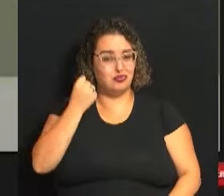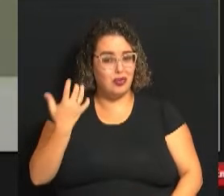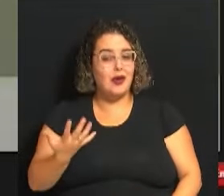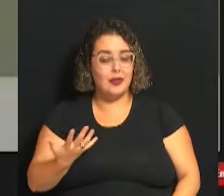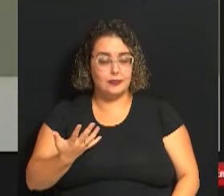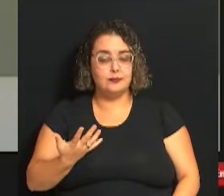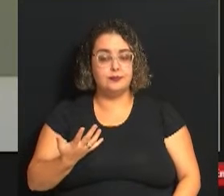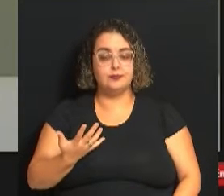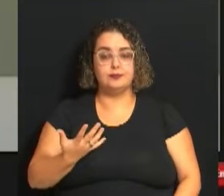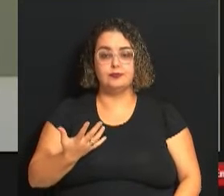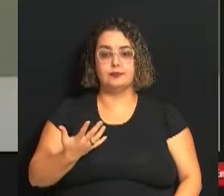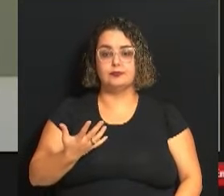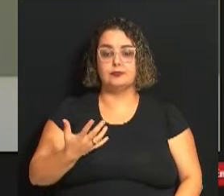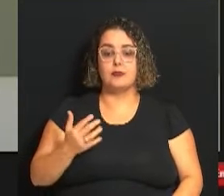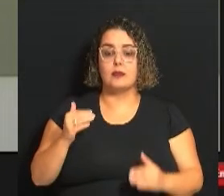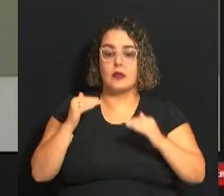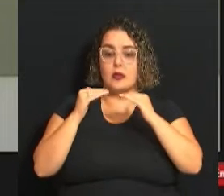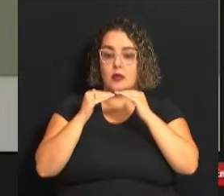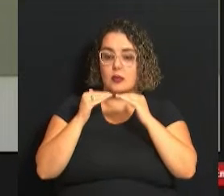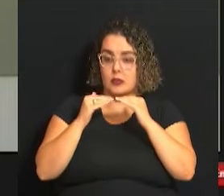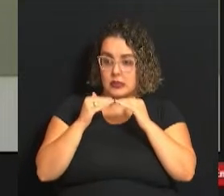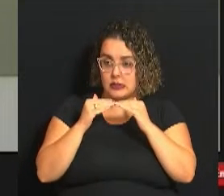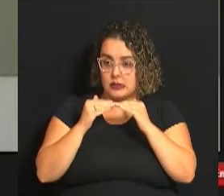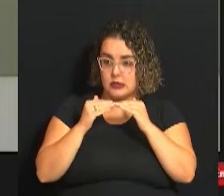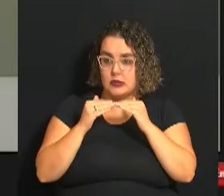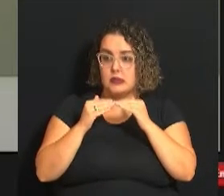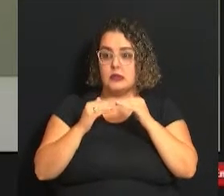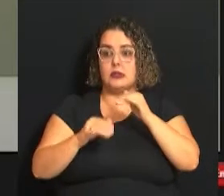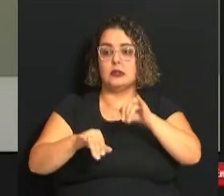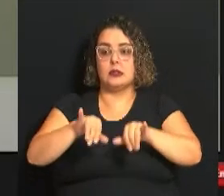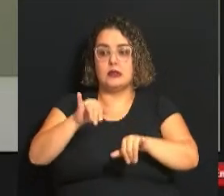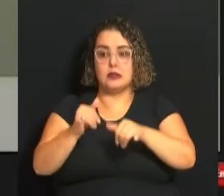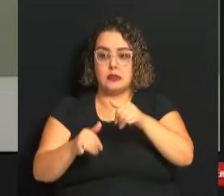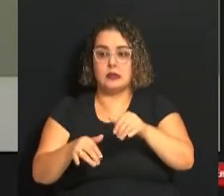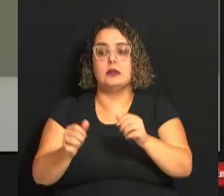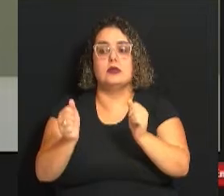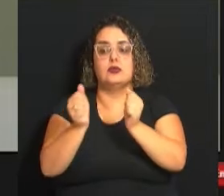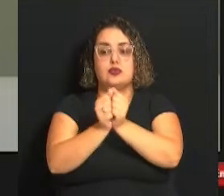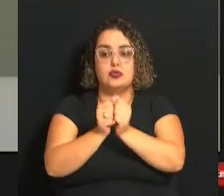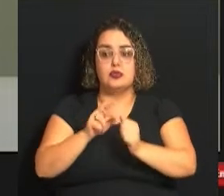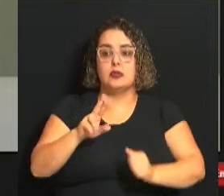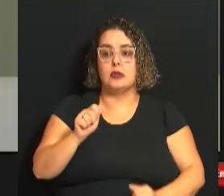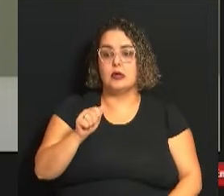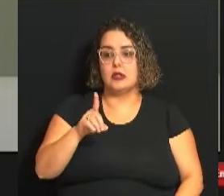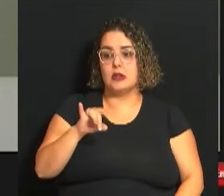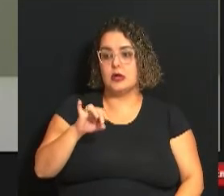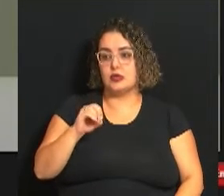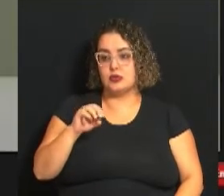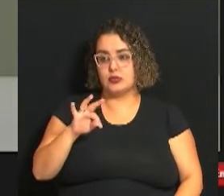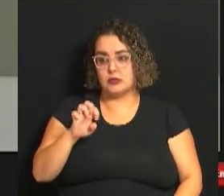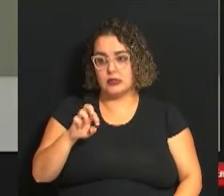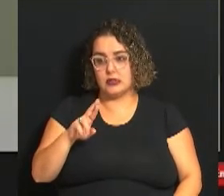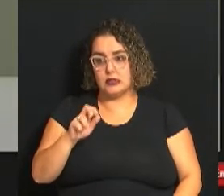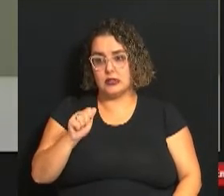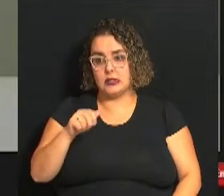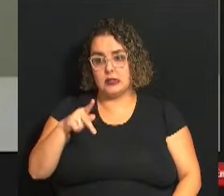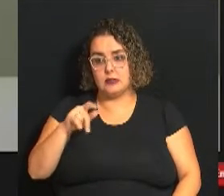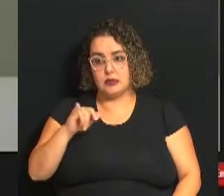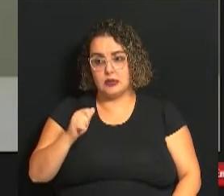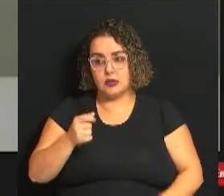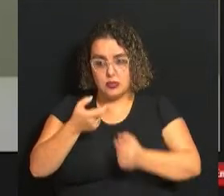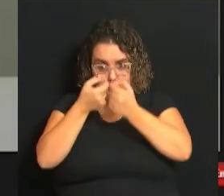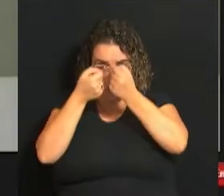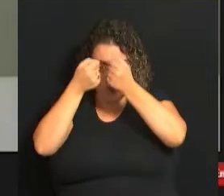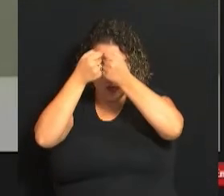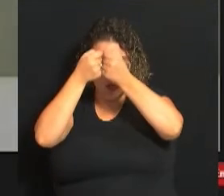é a combinação de quimioterapia mais radioterapia. Lembrando que os tumores cerebrais no